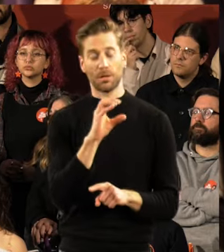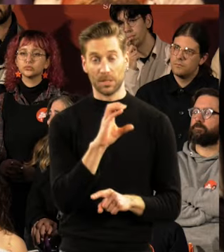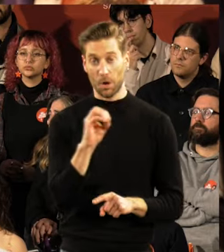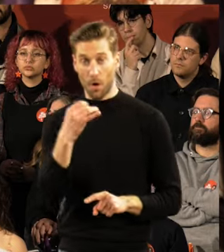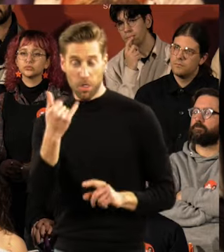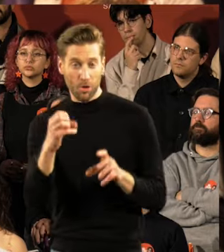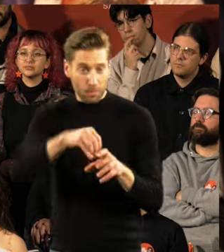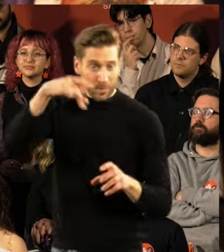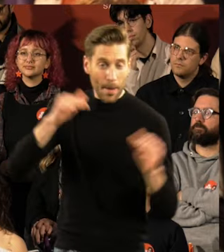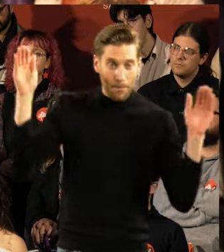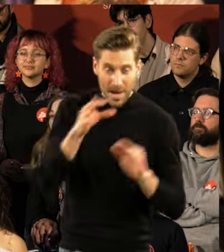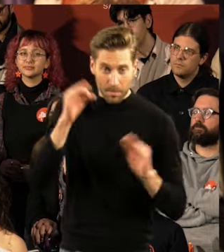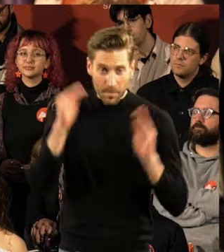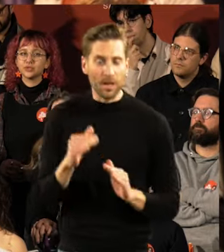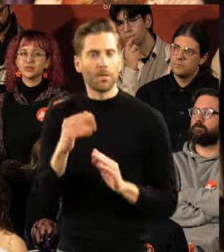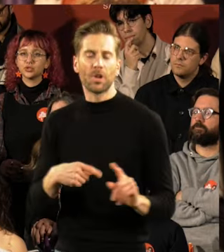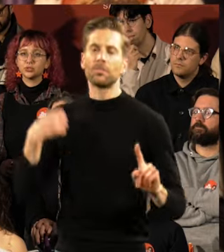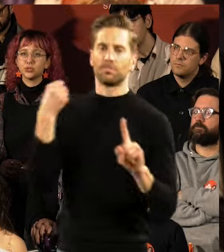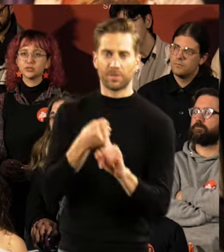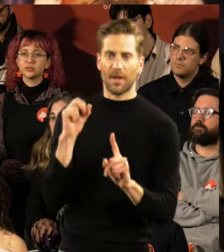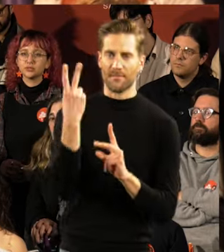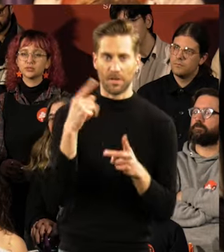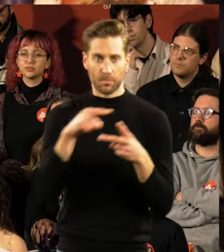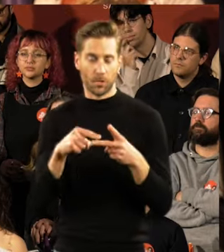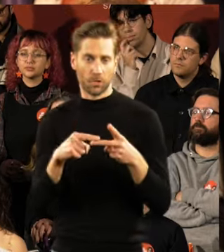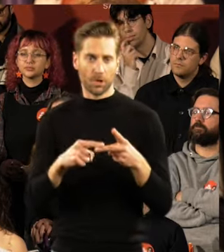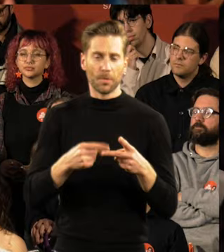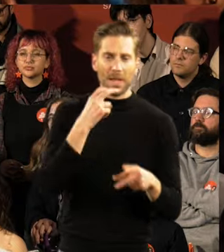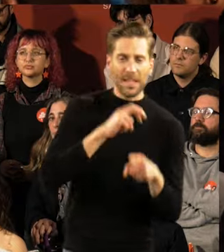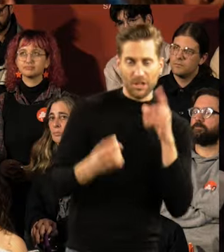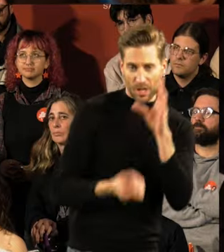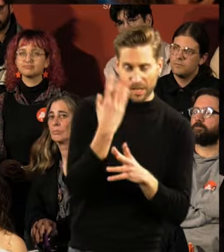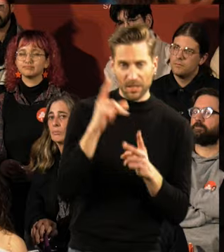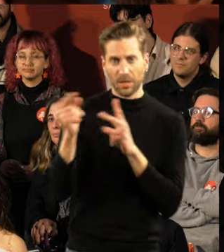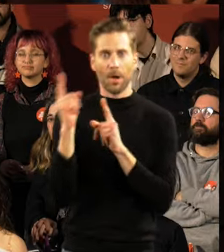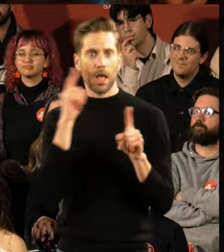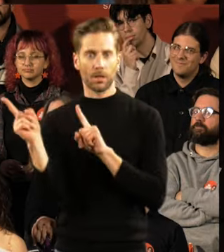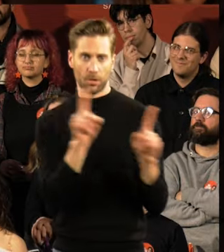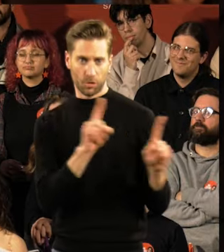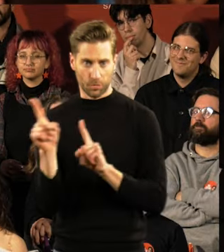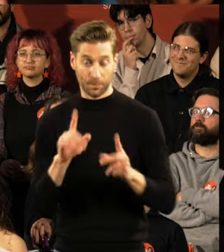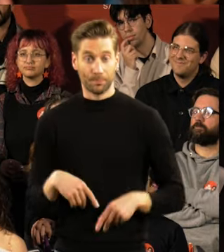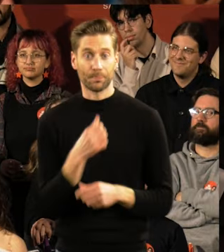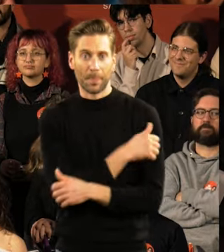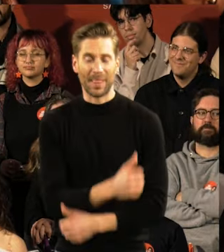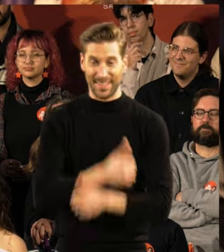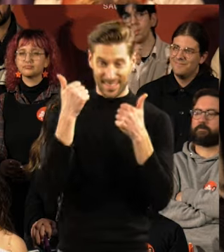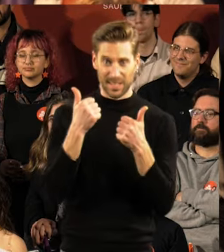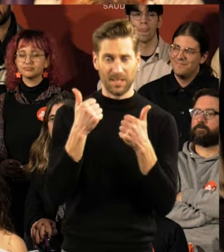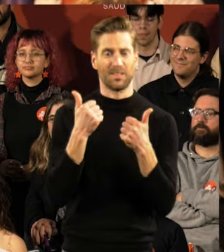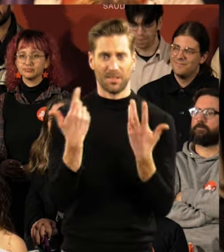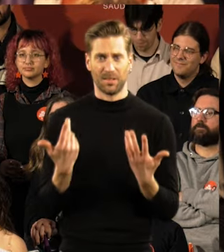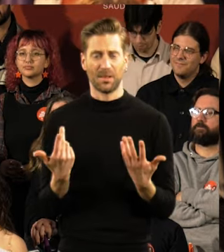desafios e quero-vos falar de ambos. Produção de energia e transportes. Nas cidades consome-se